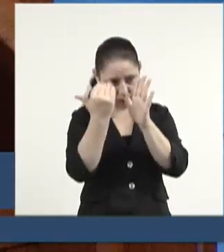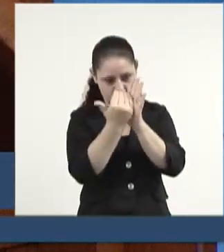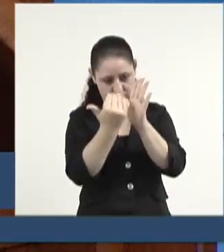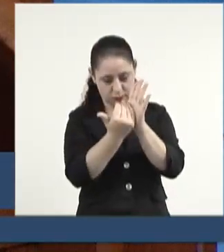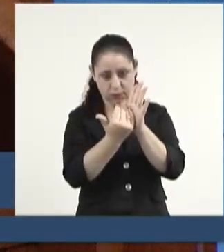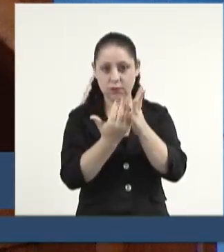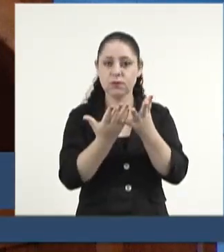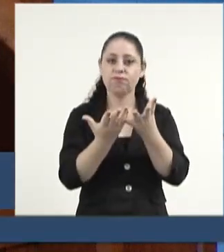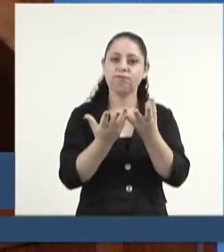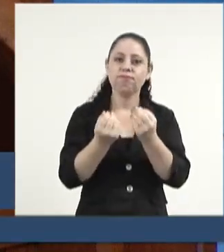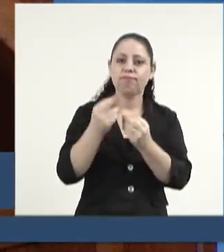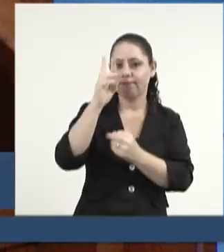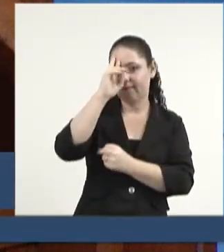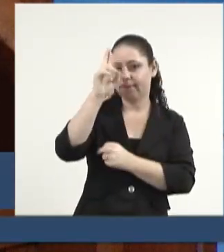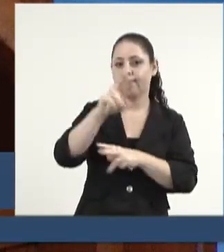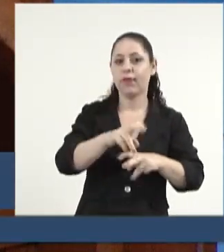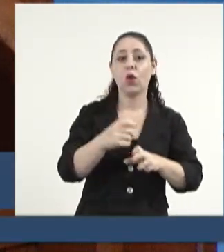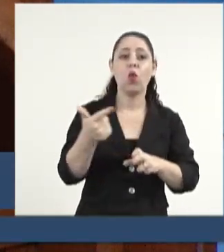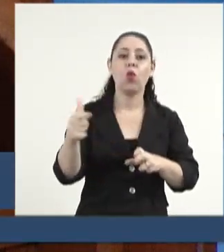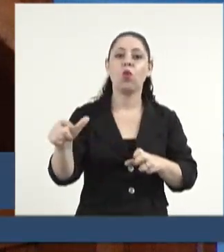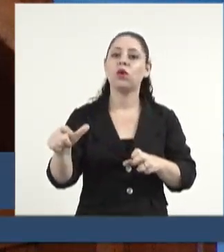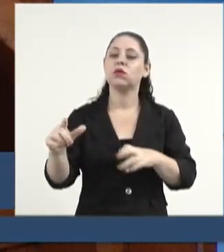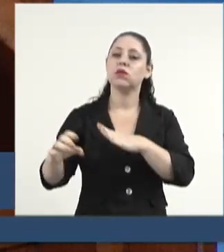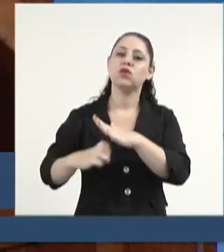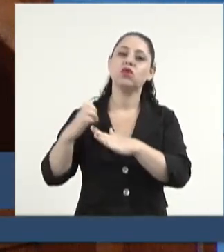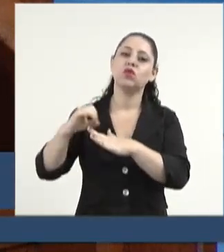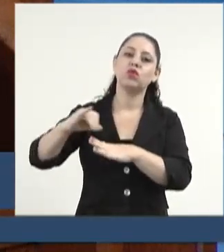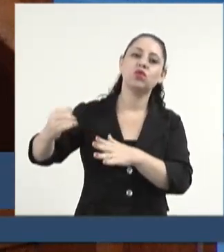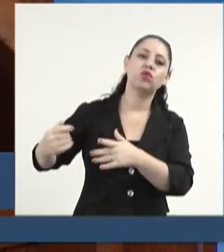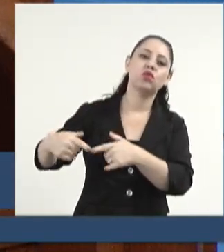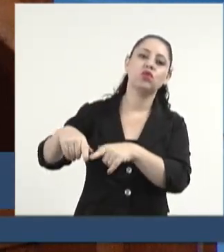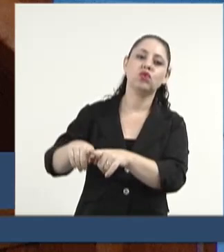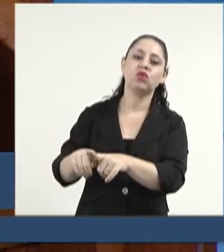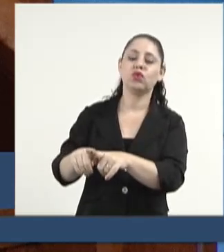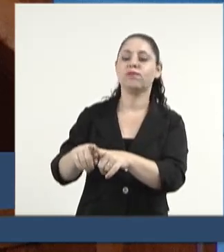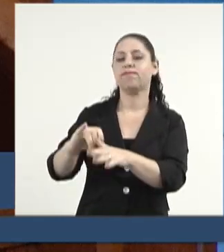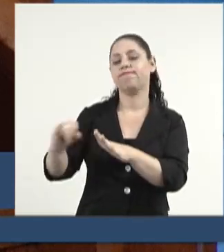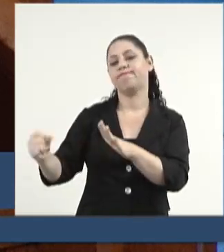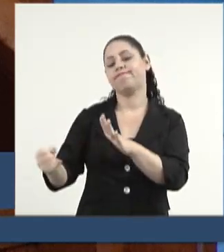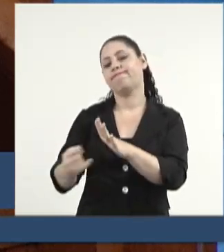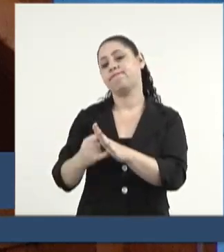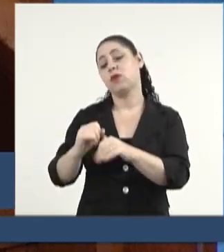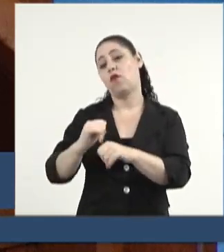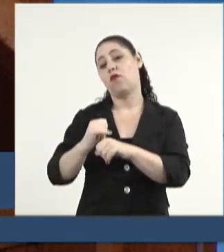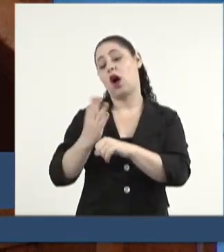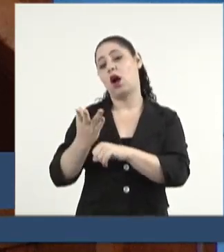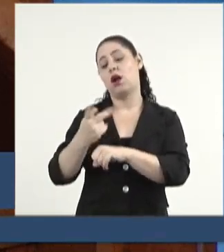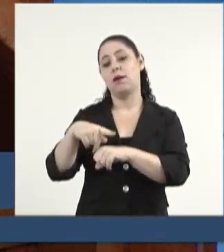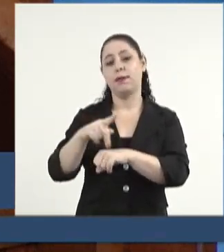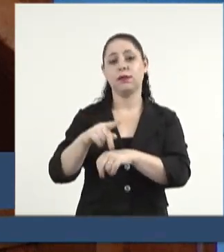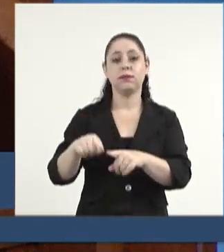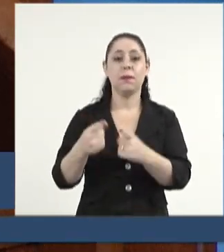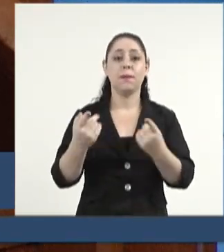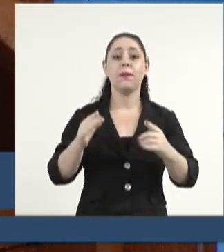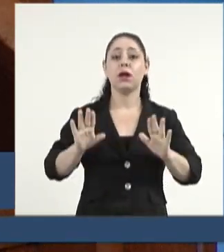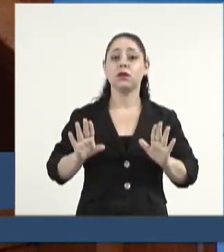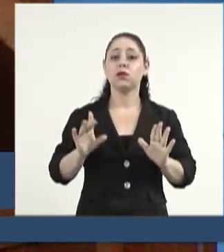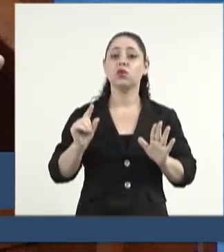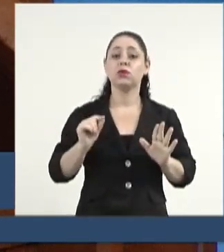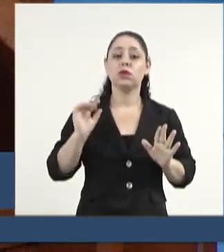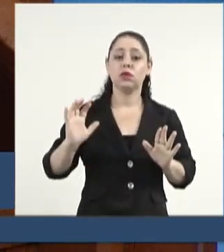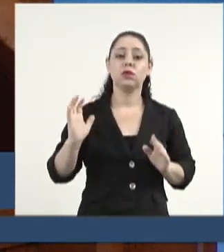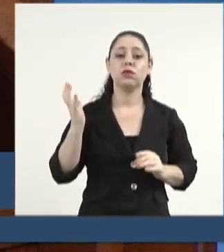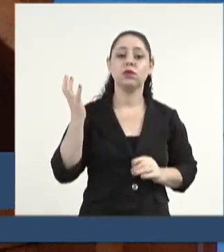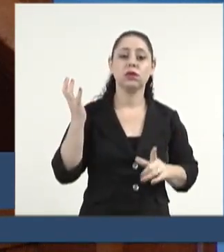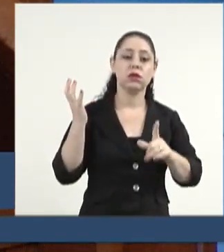produtores têm outros tipos de negócio com instituições internacionais. Mas, nesse caso, o que